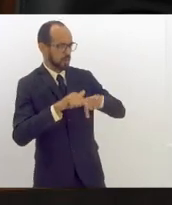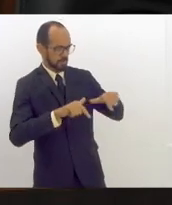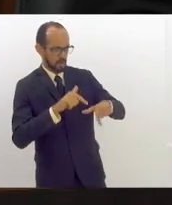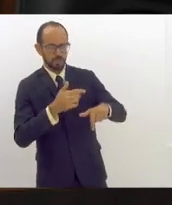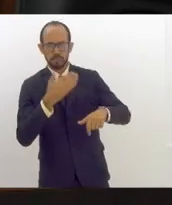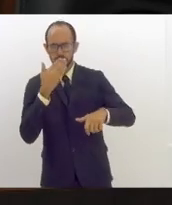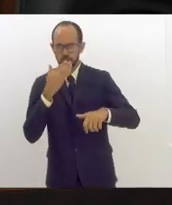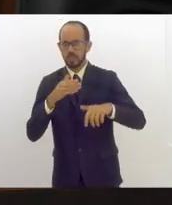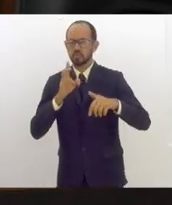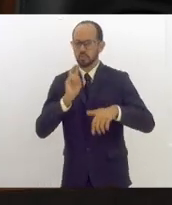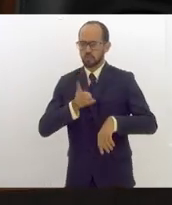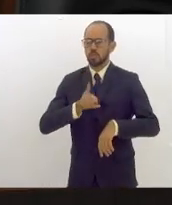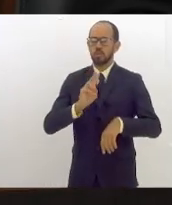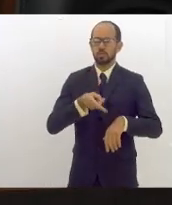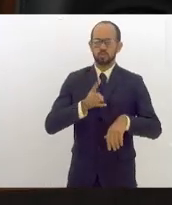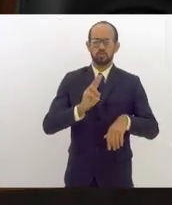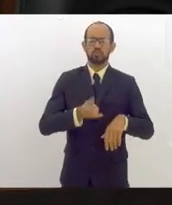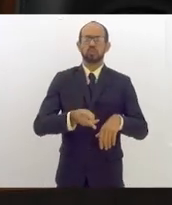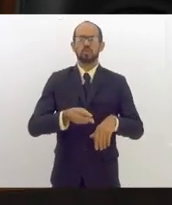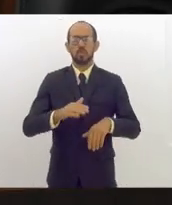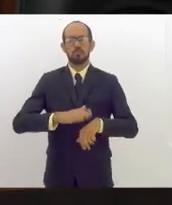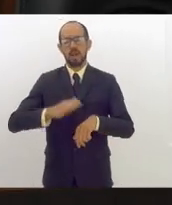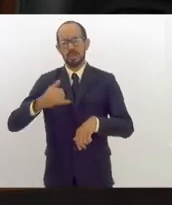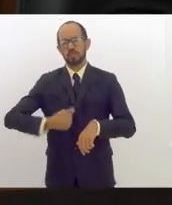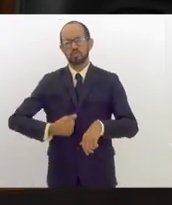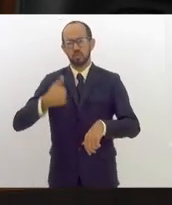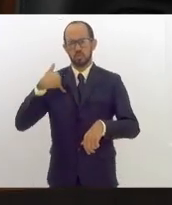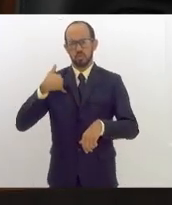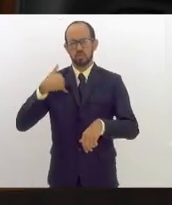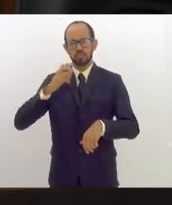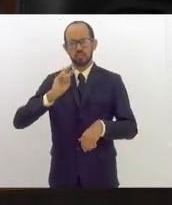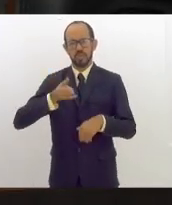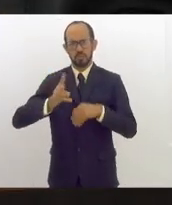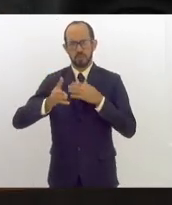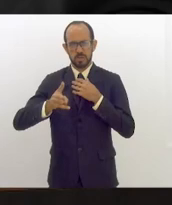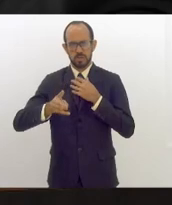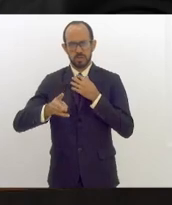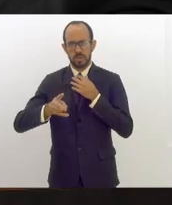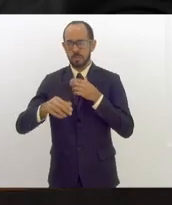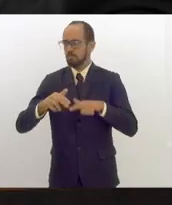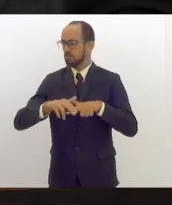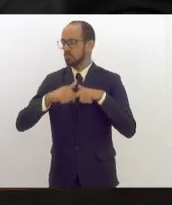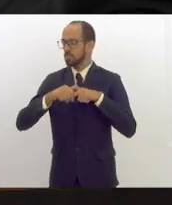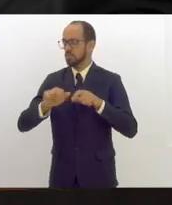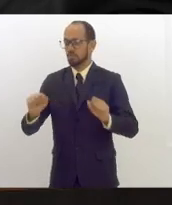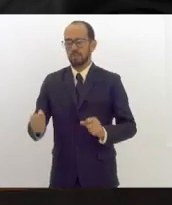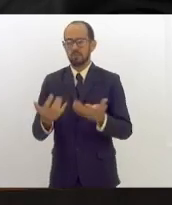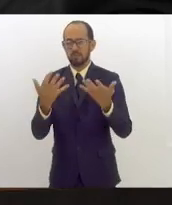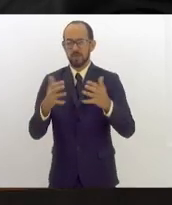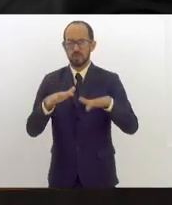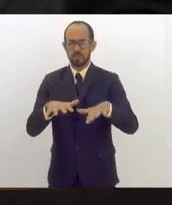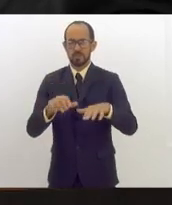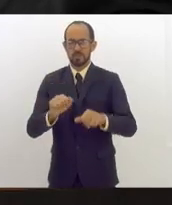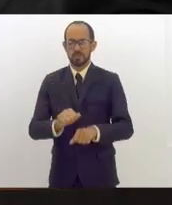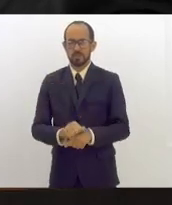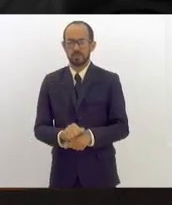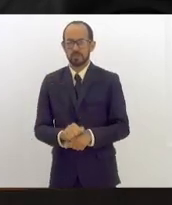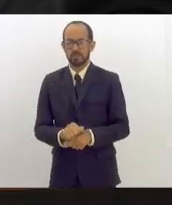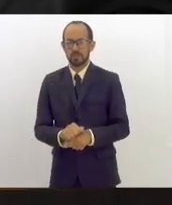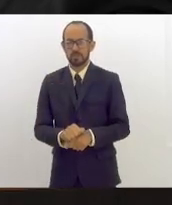continuem assim com cada vez mais orgulho e é por isso é que um evento como esse muito oportuno viu